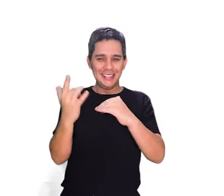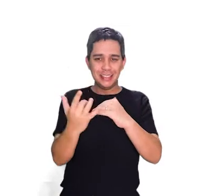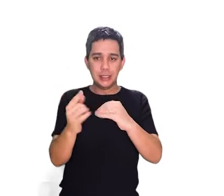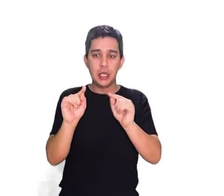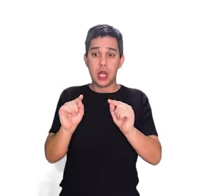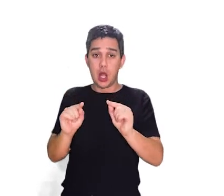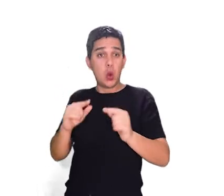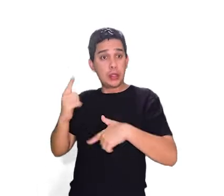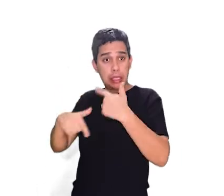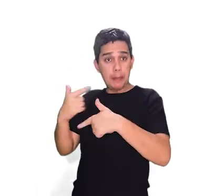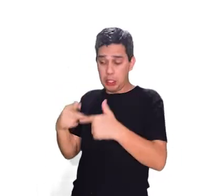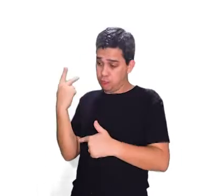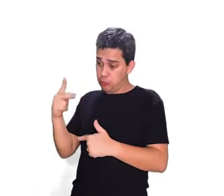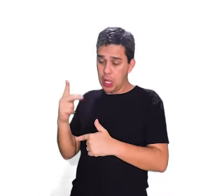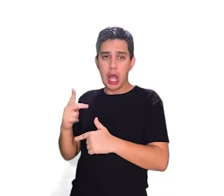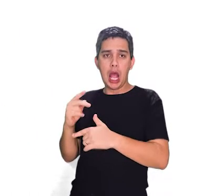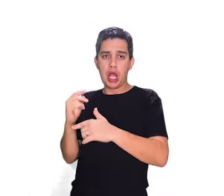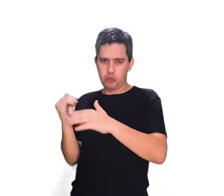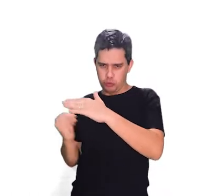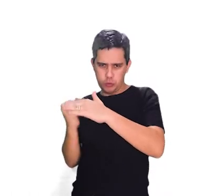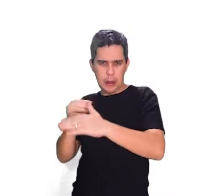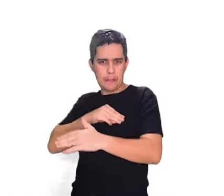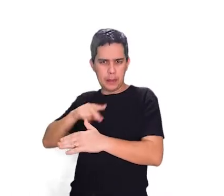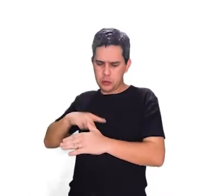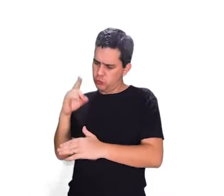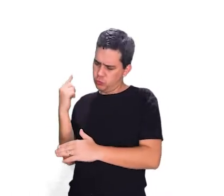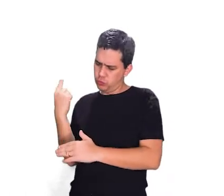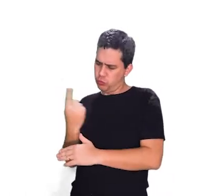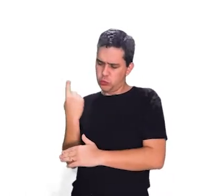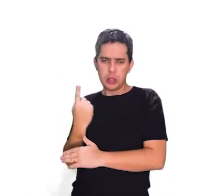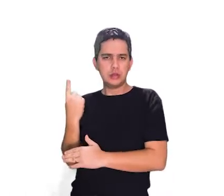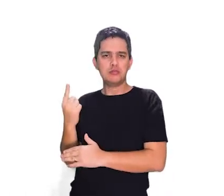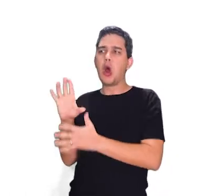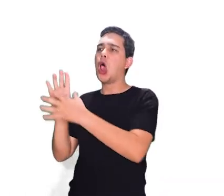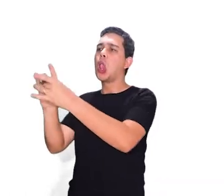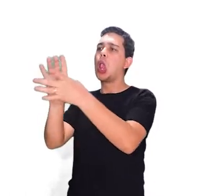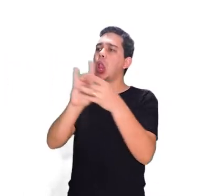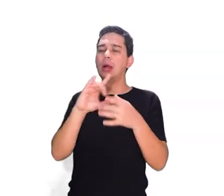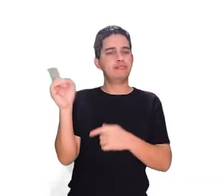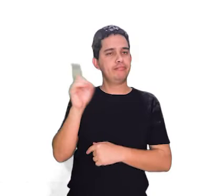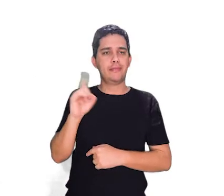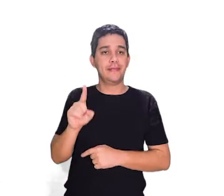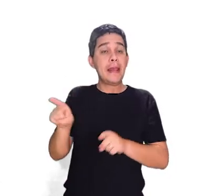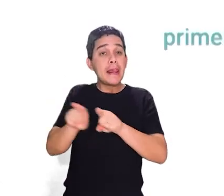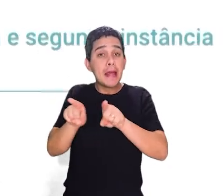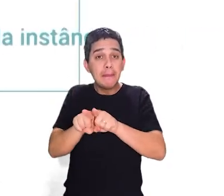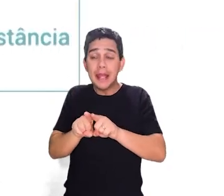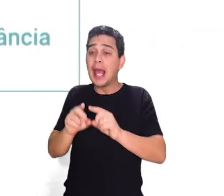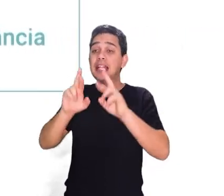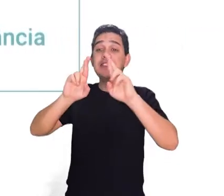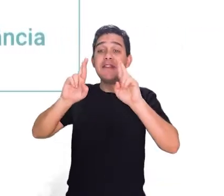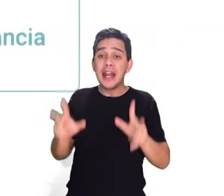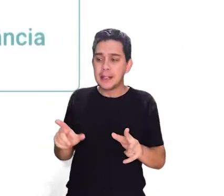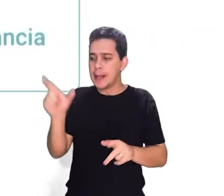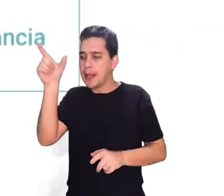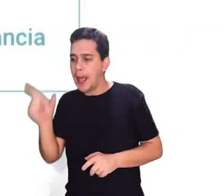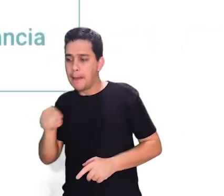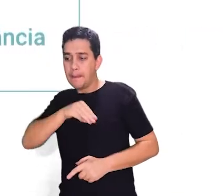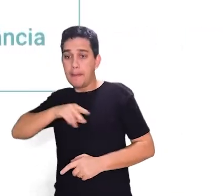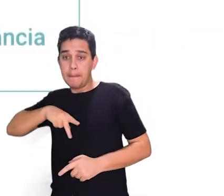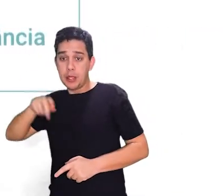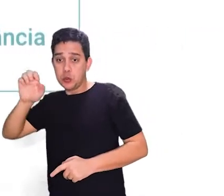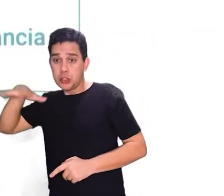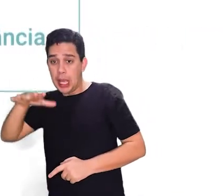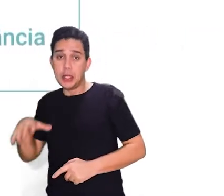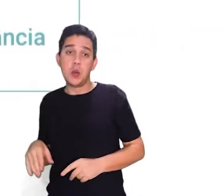e independente da instituição e a diferença entre os Ministérios Públicos estaduais e o MP federal.